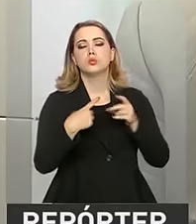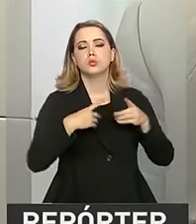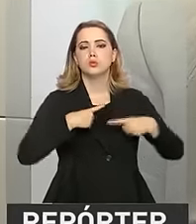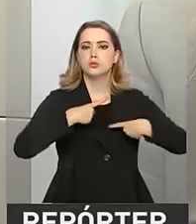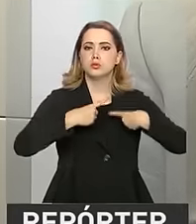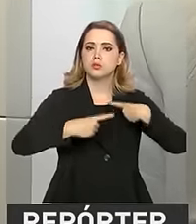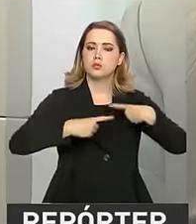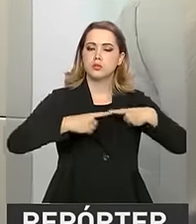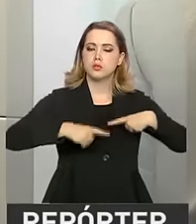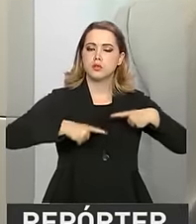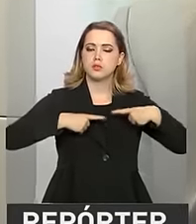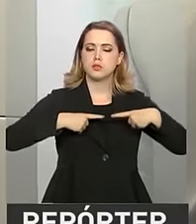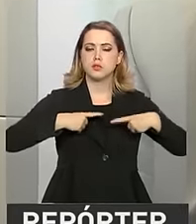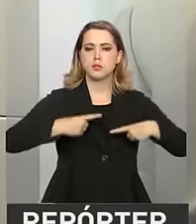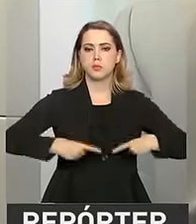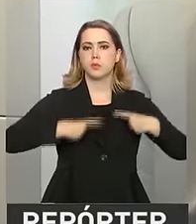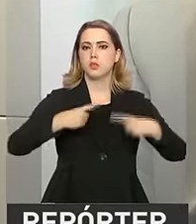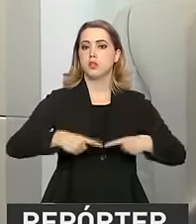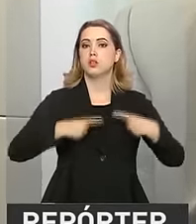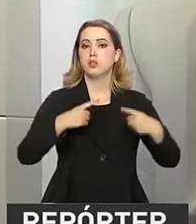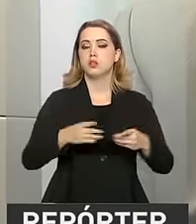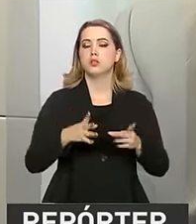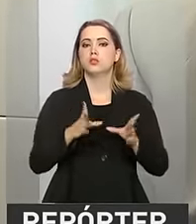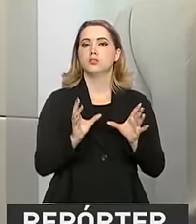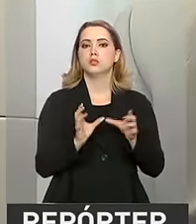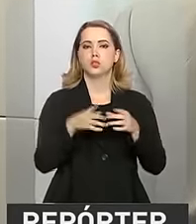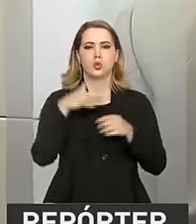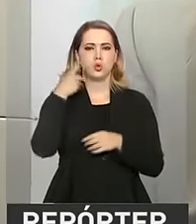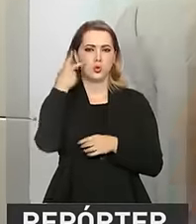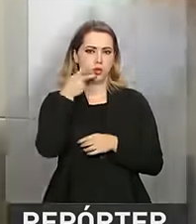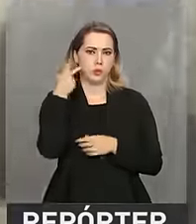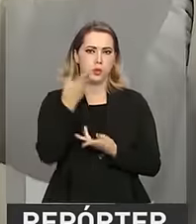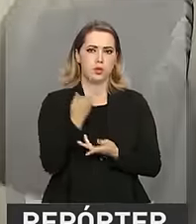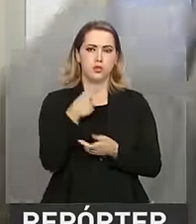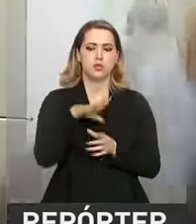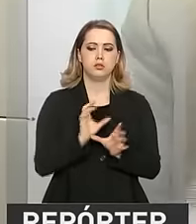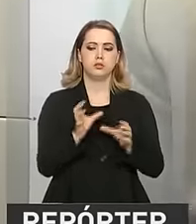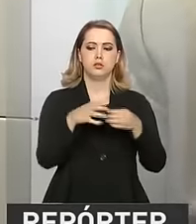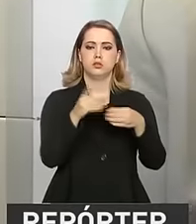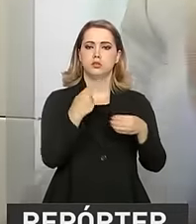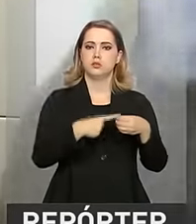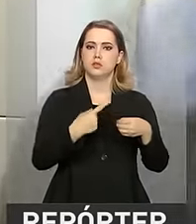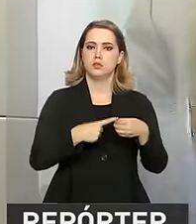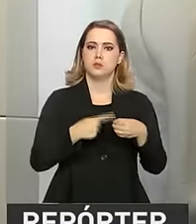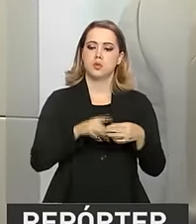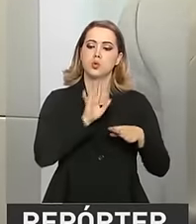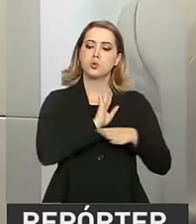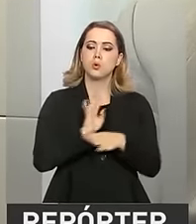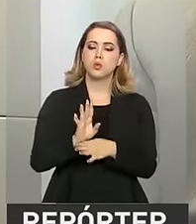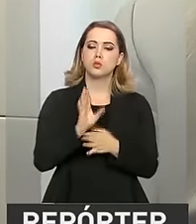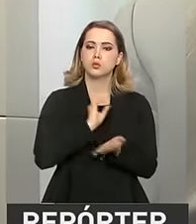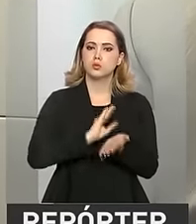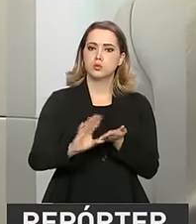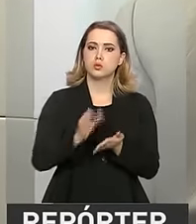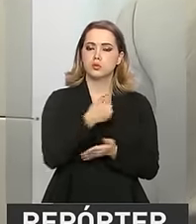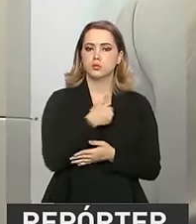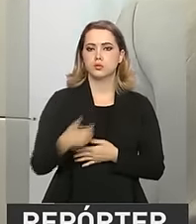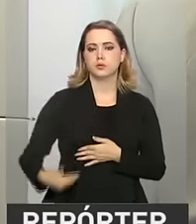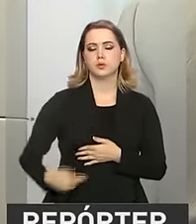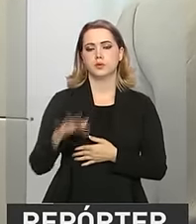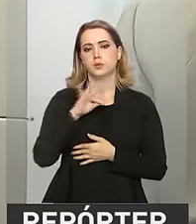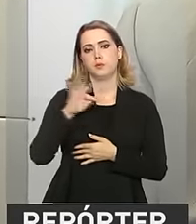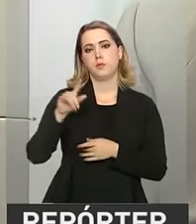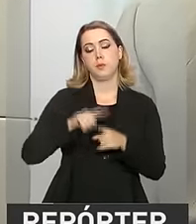tem naquele município vai ser localizado no município né vai ser com apoio do governo federal com repasses federais mas